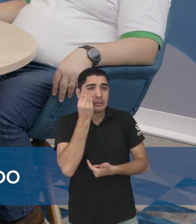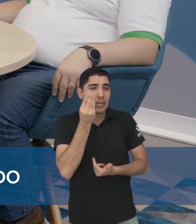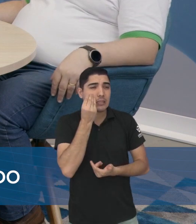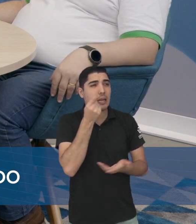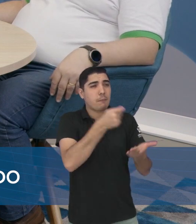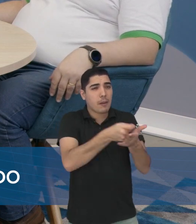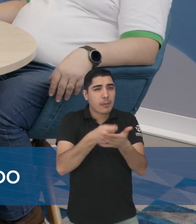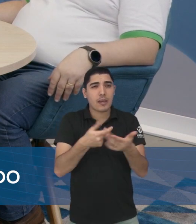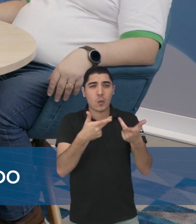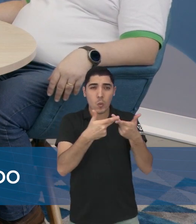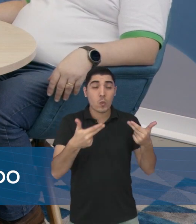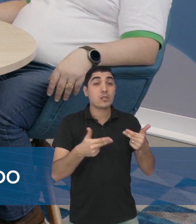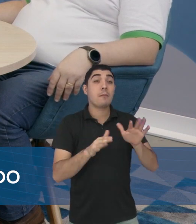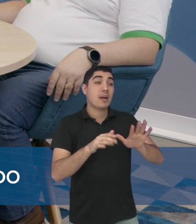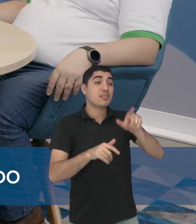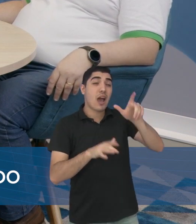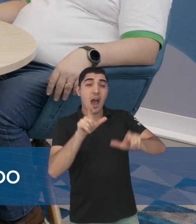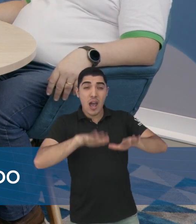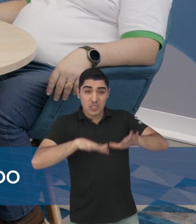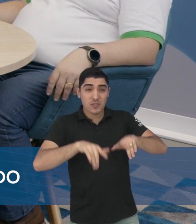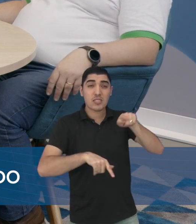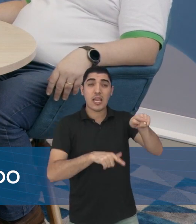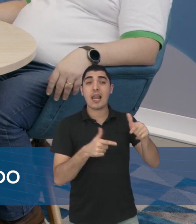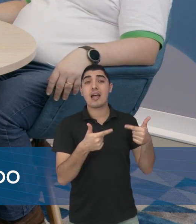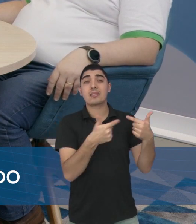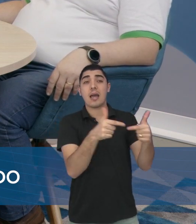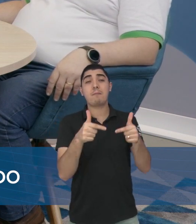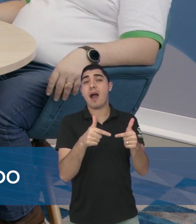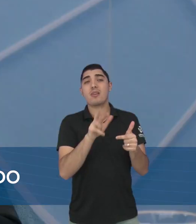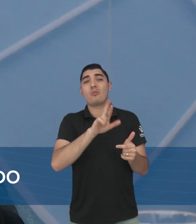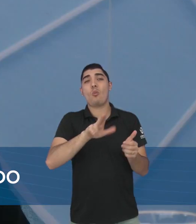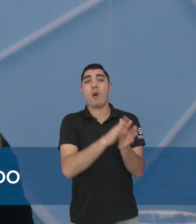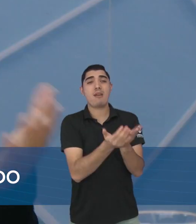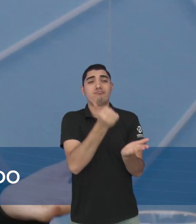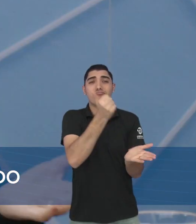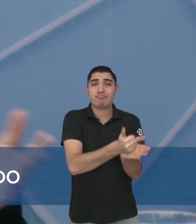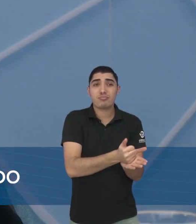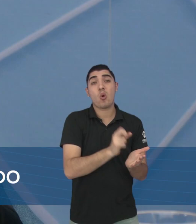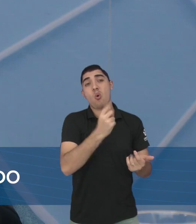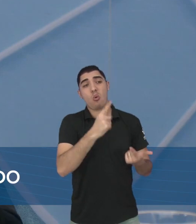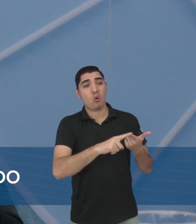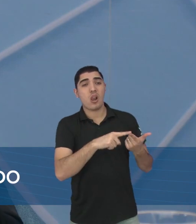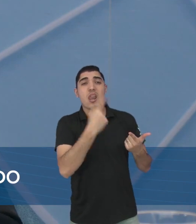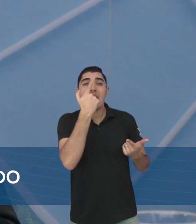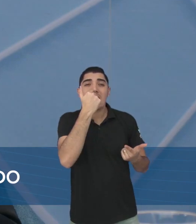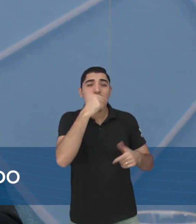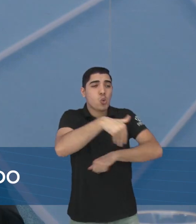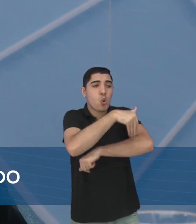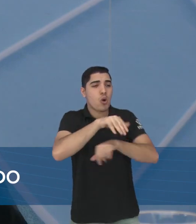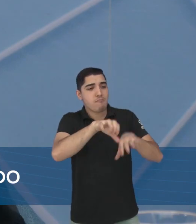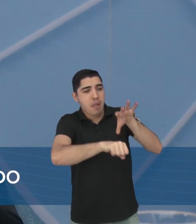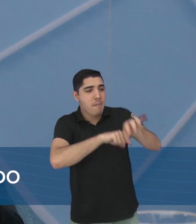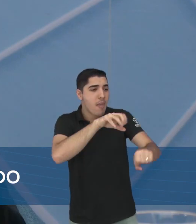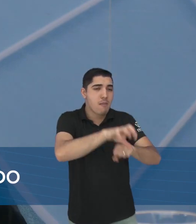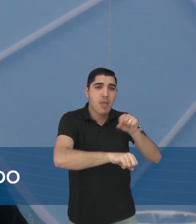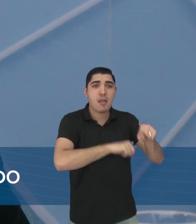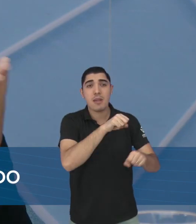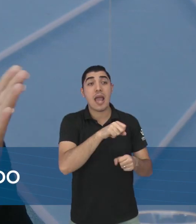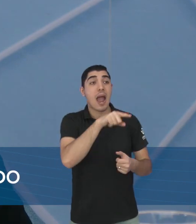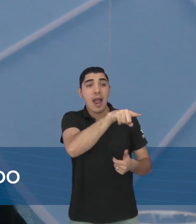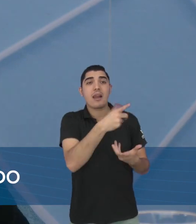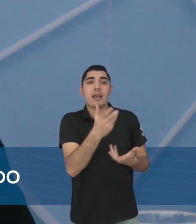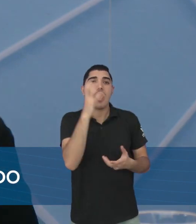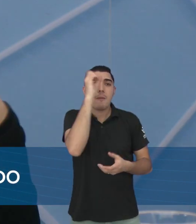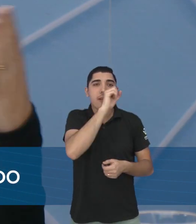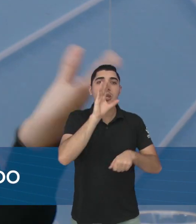que geralmente têm uma atividade, assim, não remunerada, que trabalham como diaristas, catadoras. E aí elas estão ali